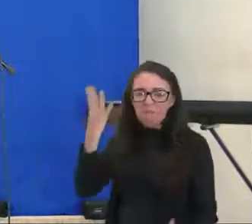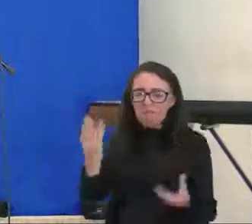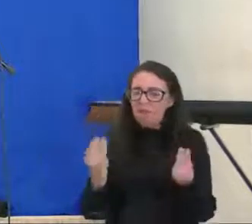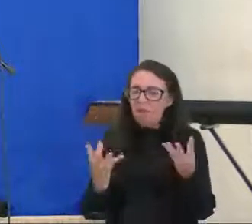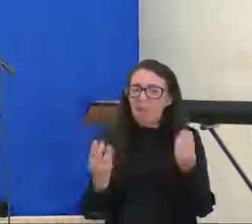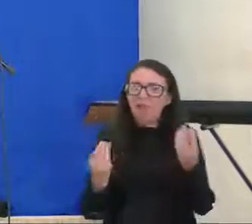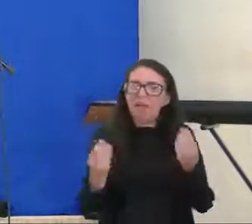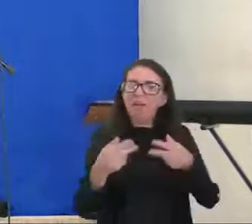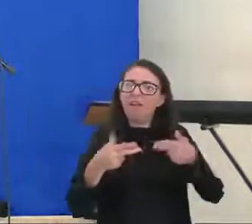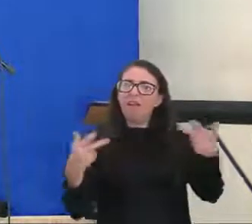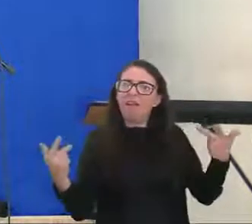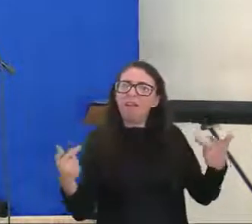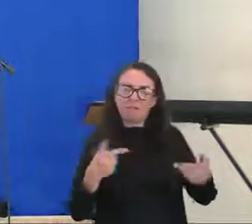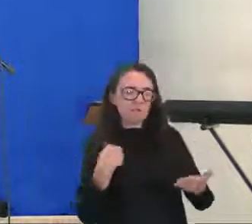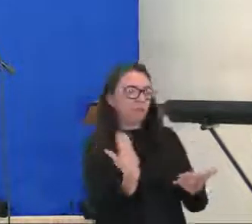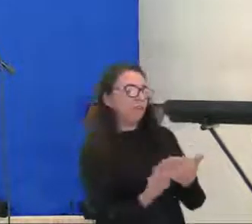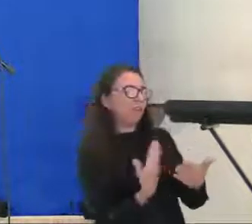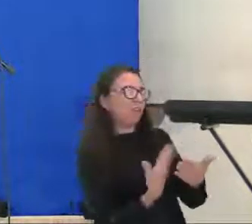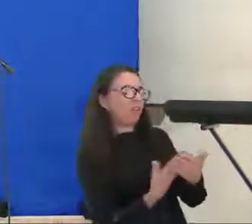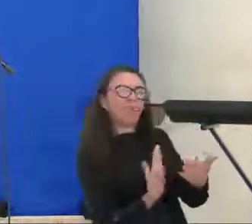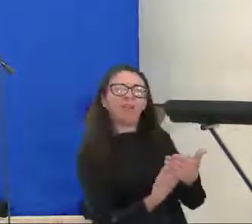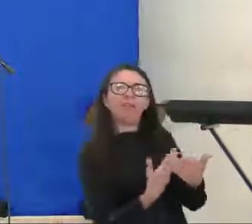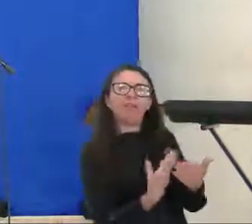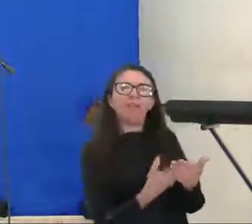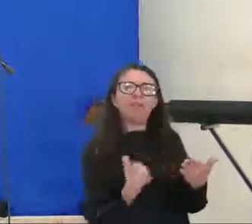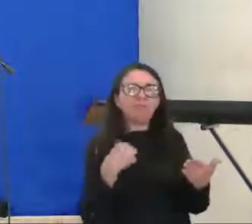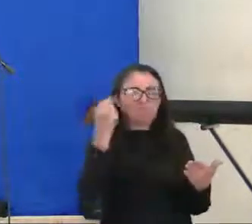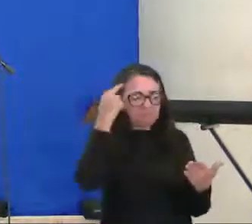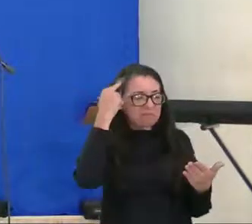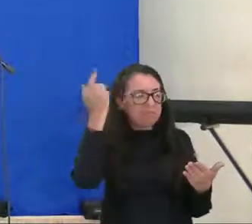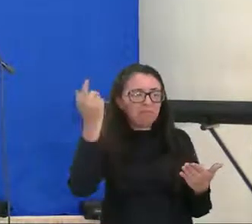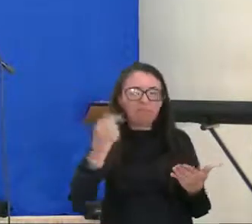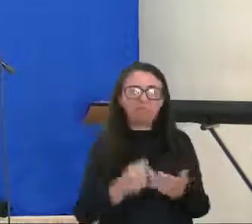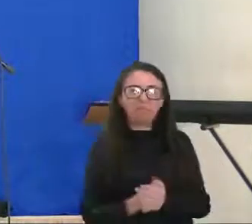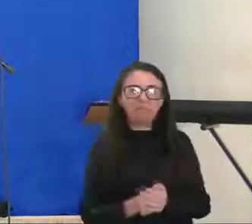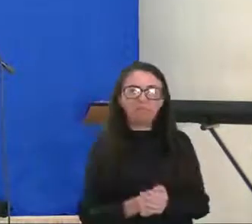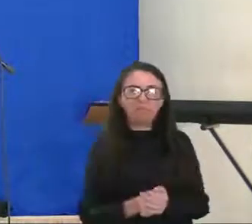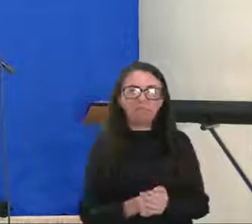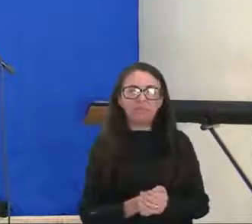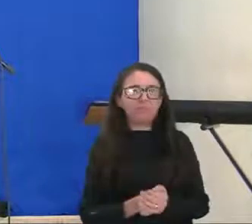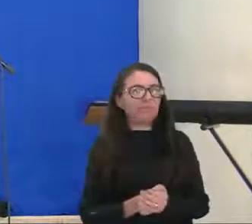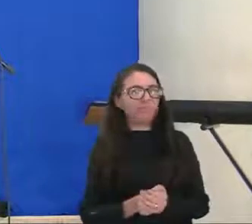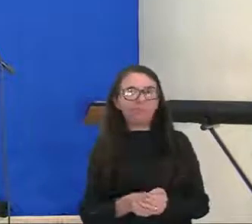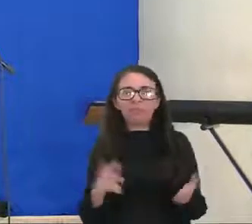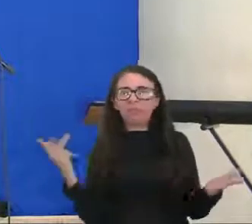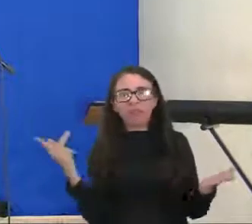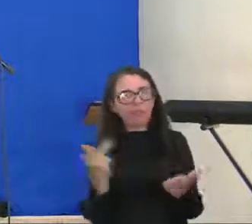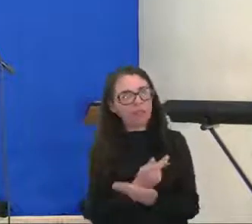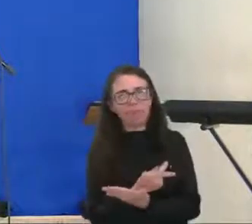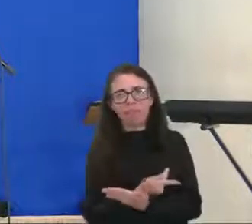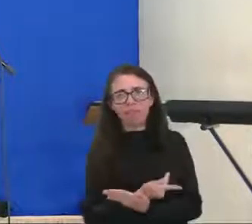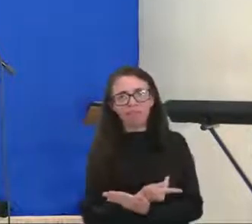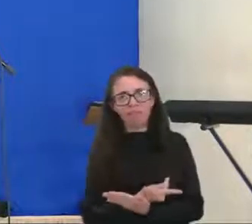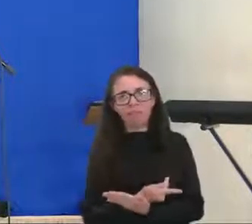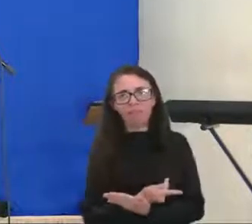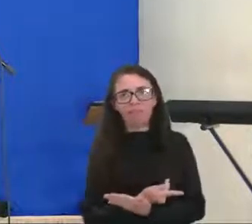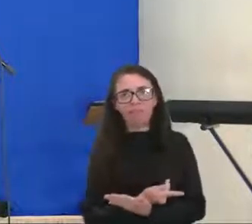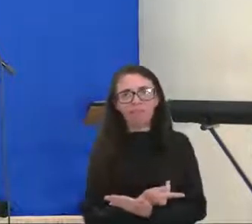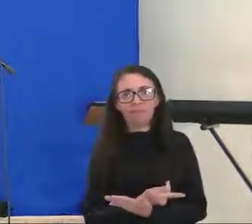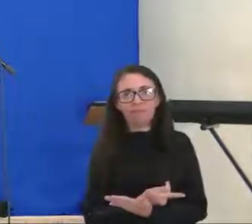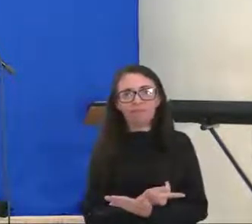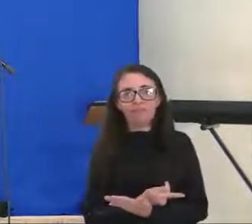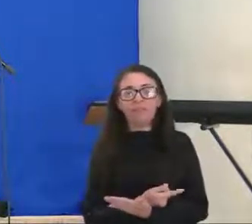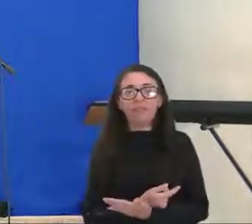Eu me achava o bonzinho, eu olhava para as outras pessoas, achava elas horríveis, assim, nossa, olha, eu me achava, primeira